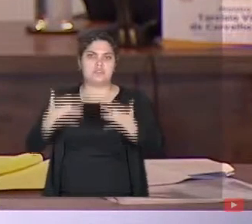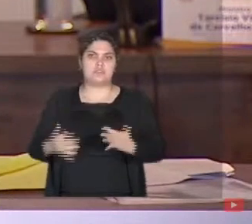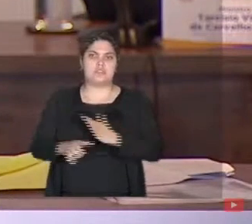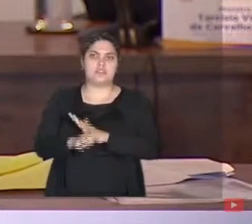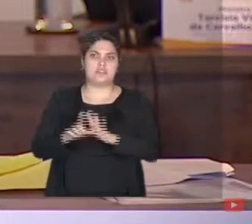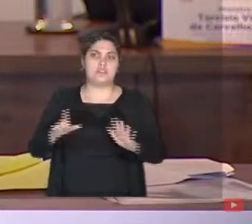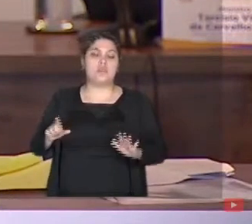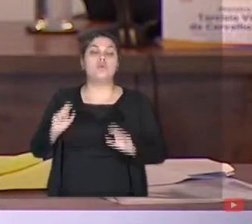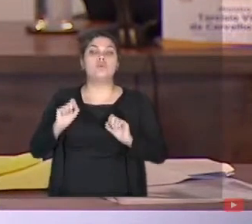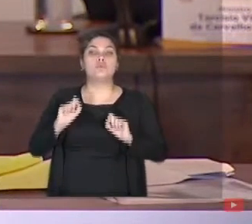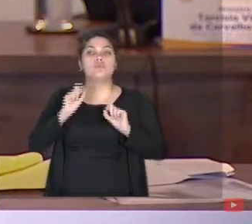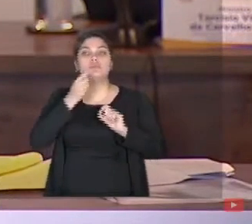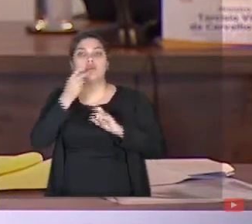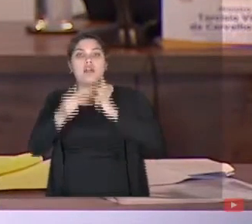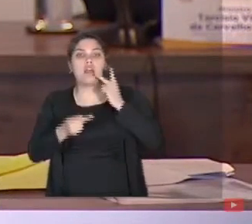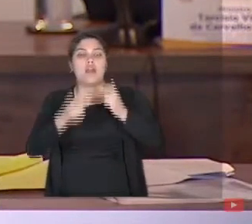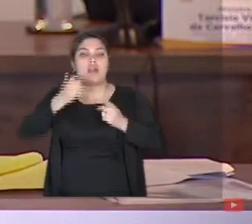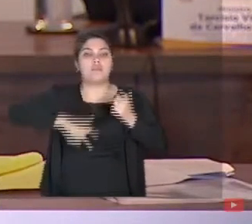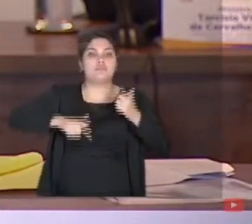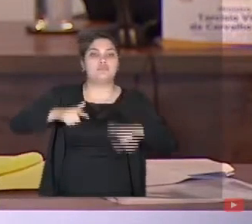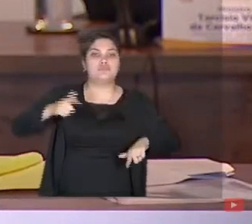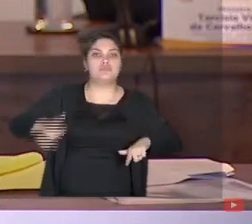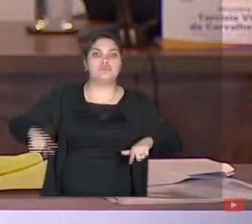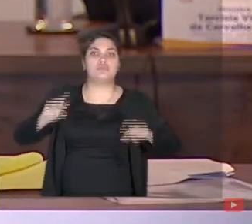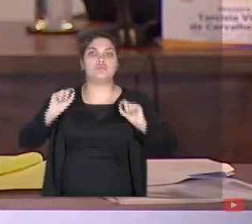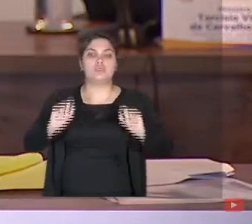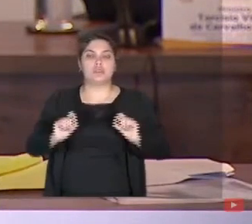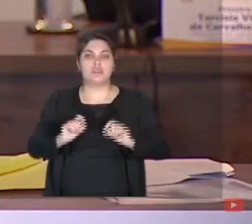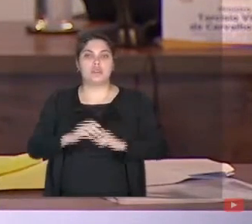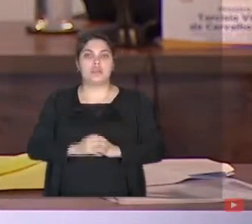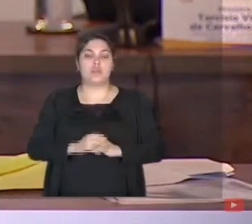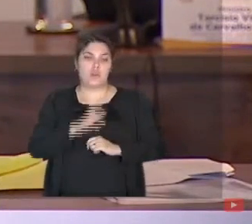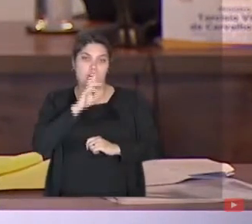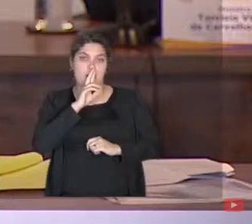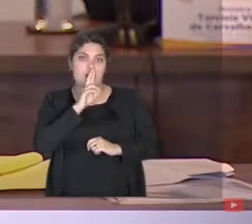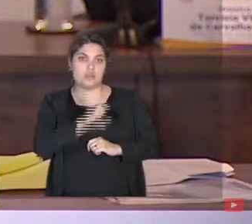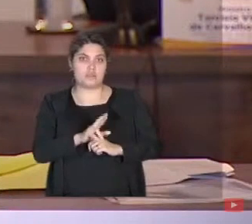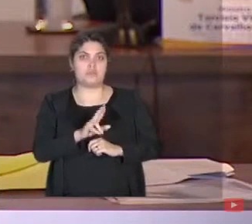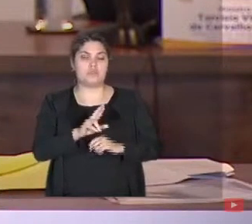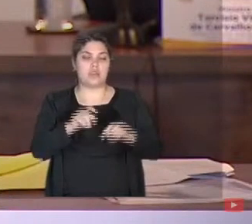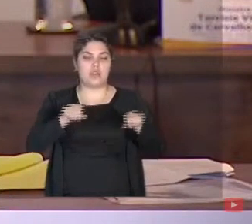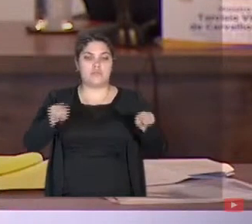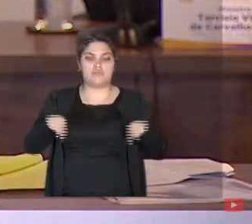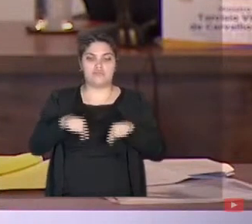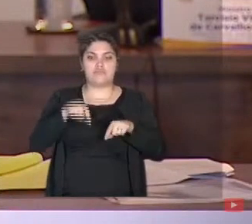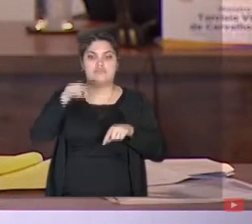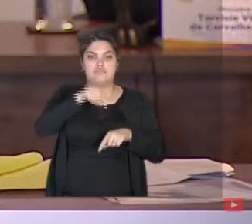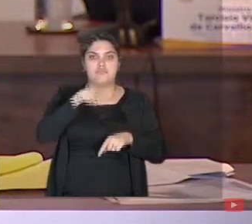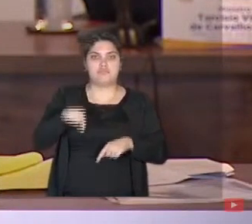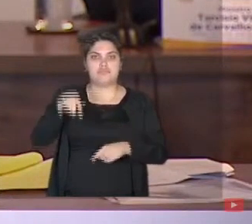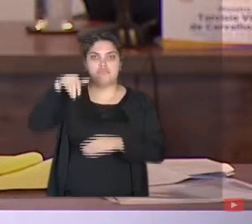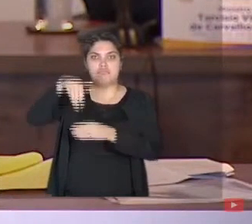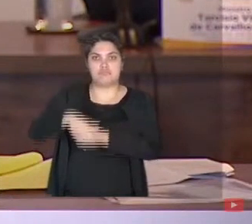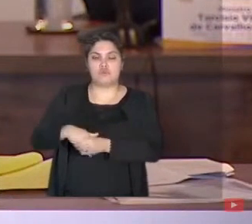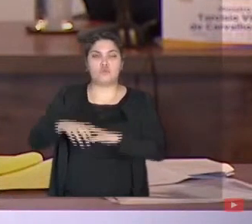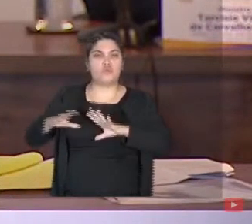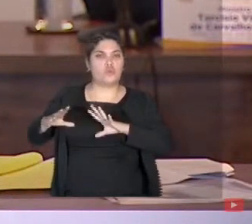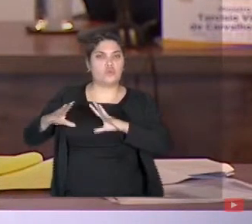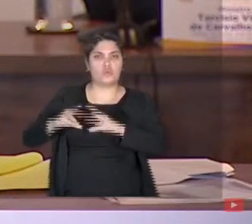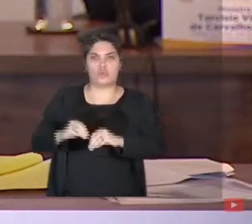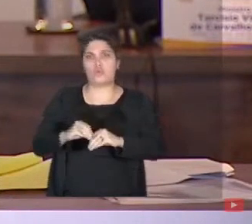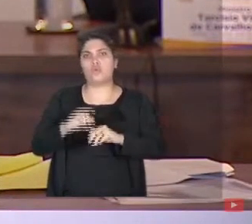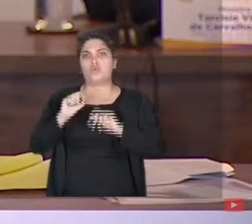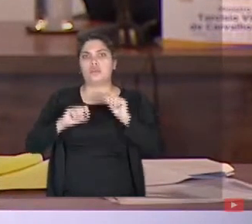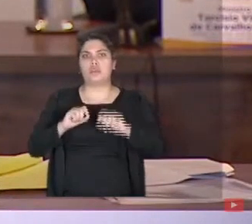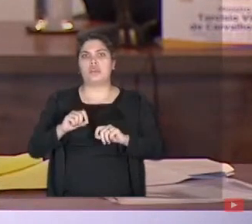O que eu posso dizer, e repetindo, o resultado das urnas, de todas elas,